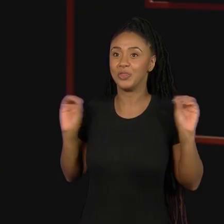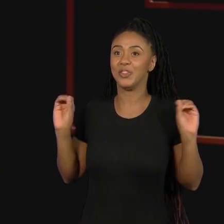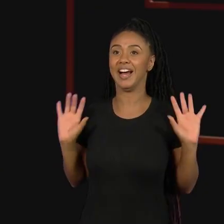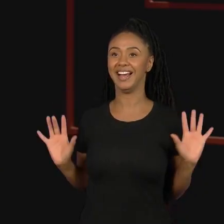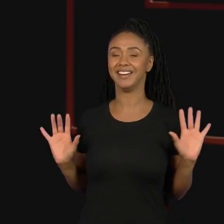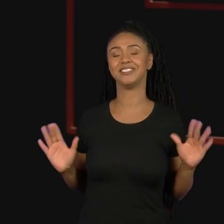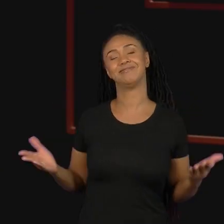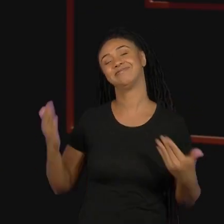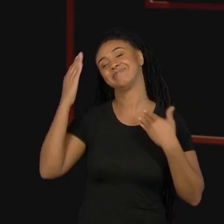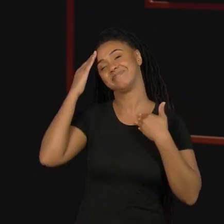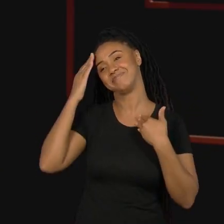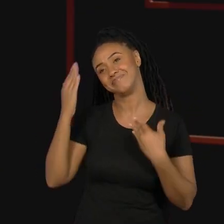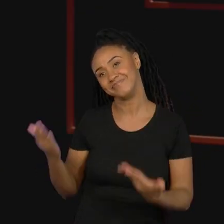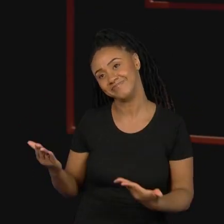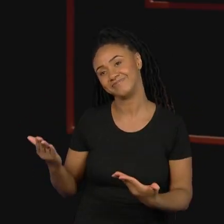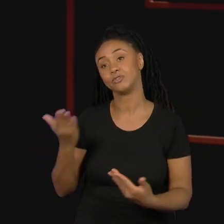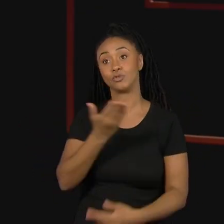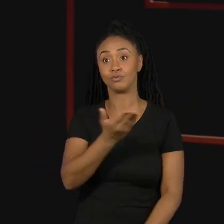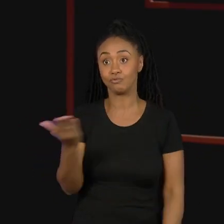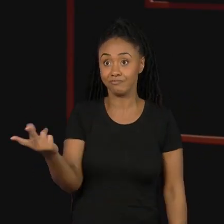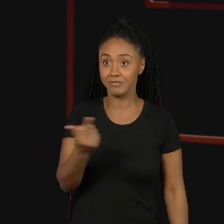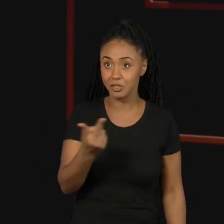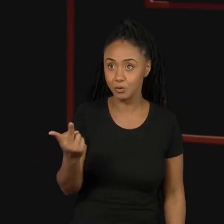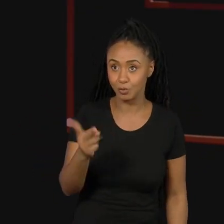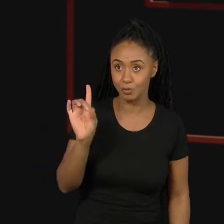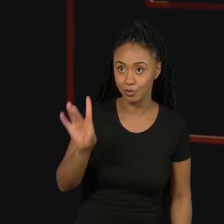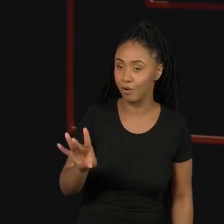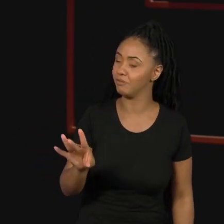Agradeço muito. E não só vocês dois,